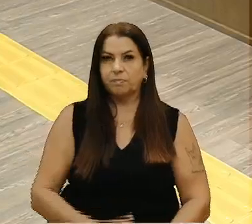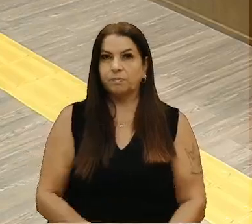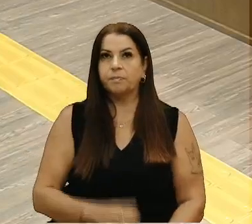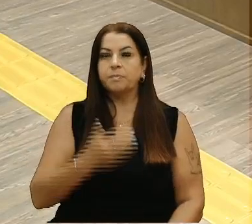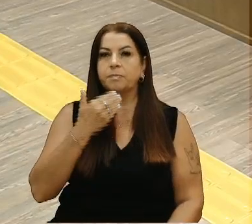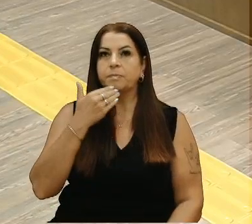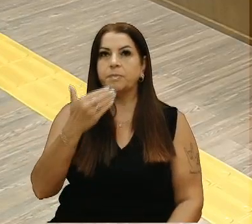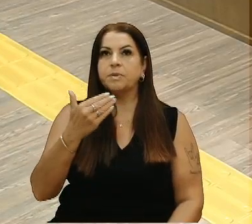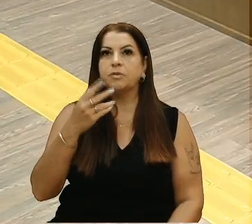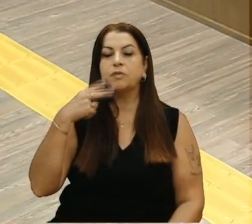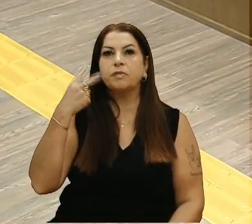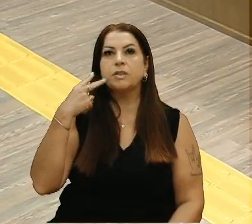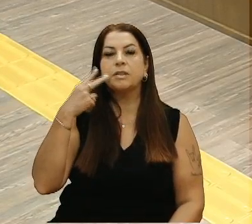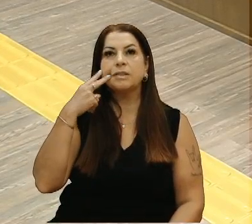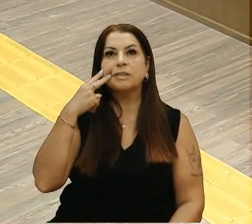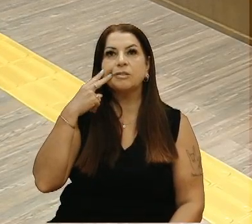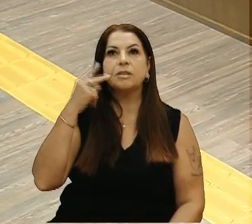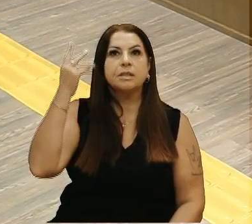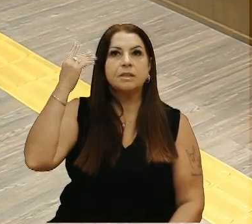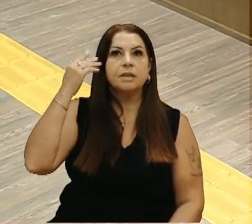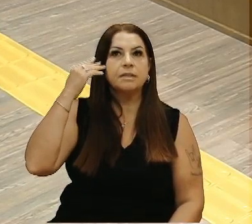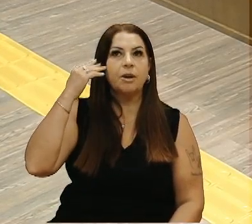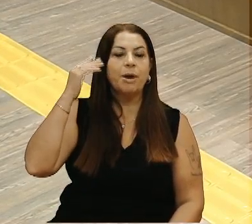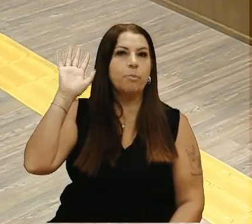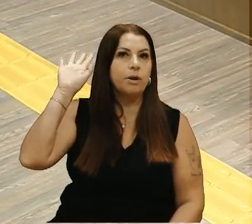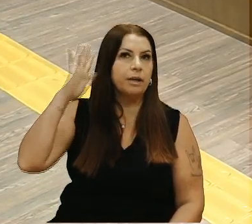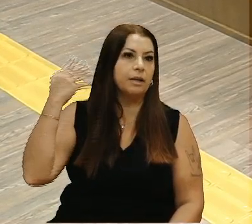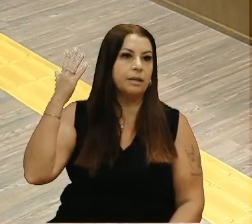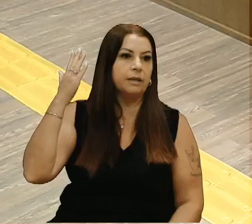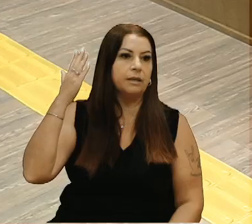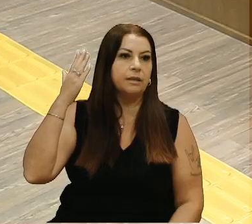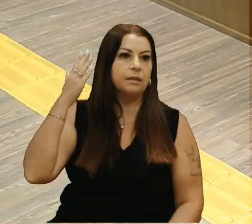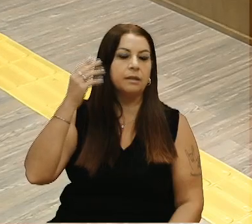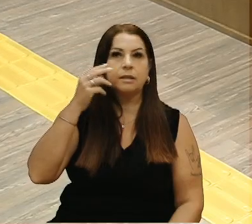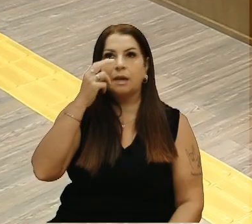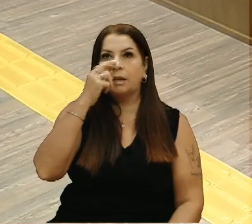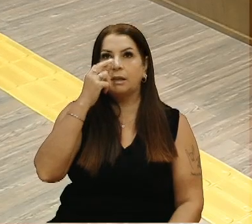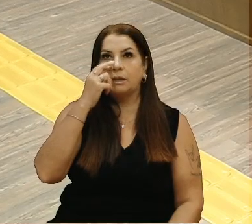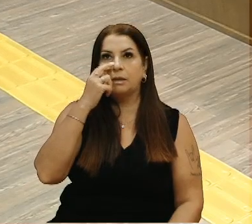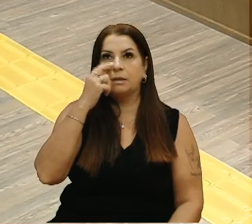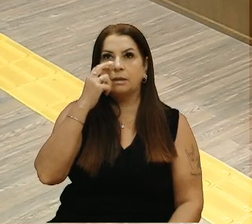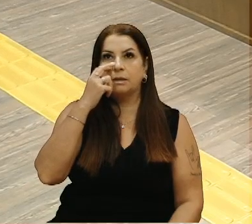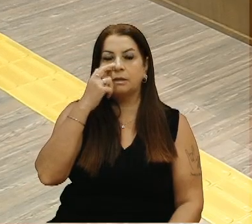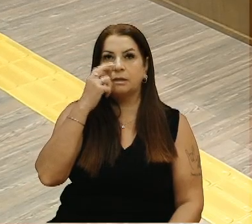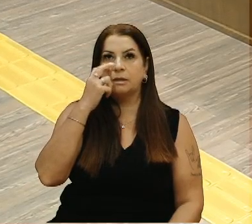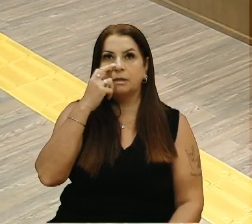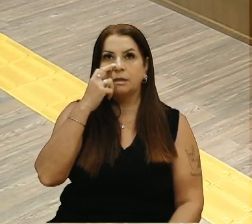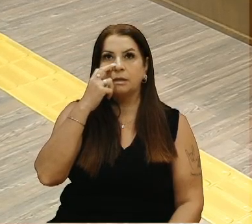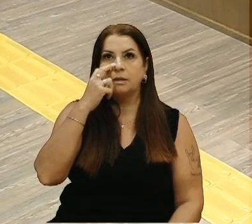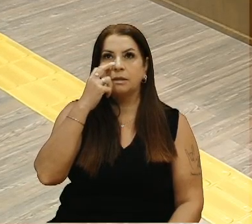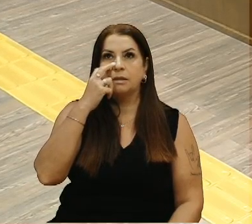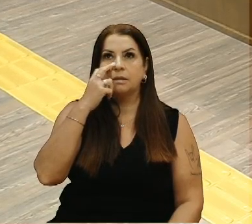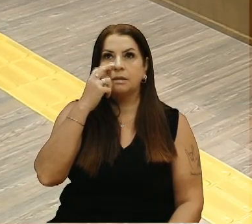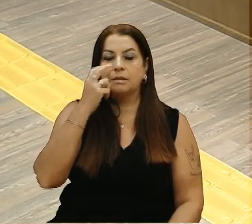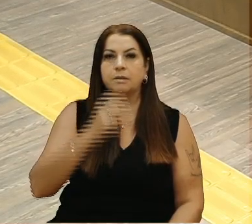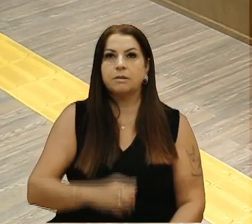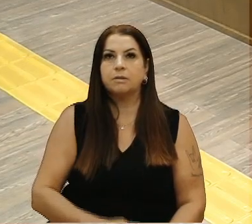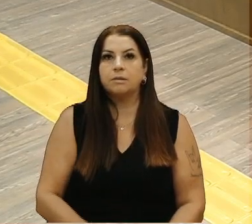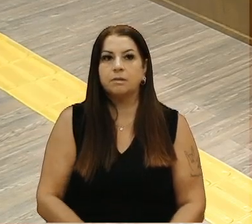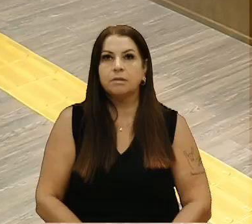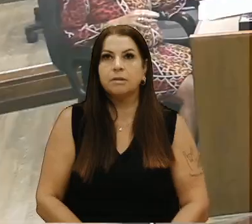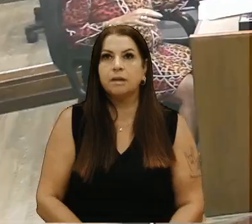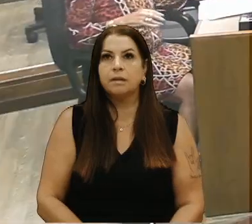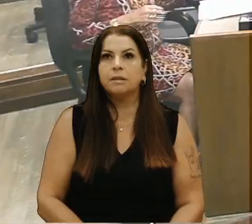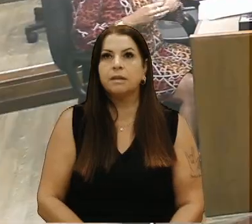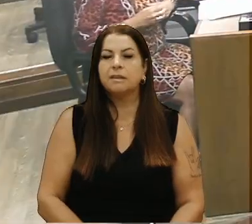Solicito a vereadora Andressa Malman, que acompanhe a representante da Associação Brasileira do Sono até a tribuna para a manifestação pelo tempo de até 5